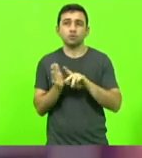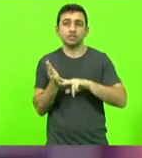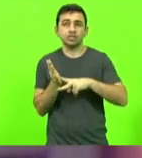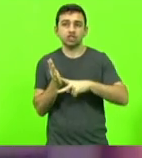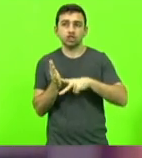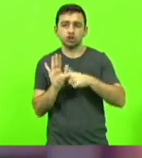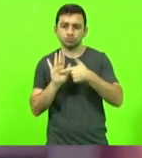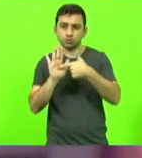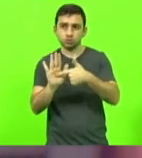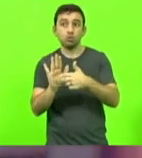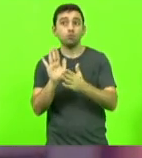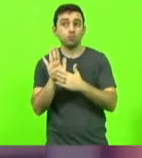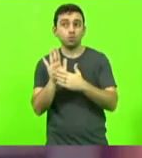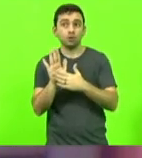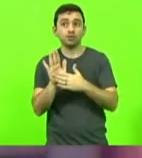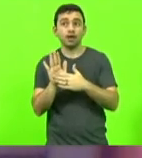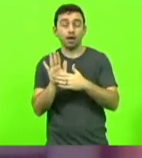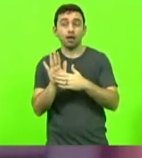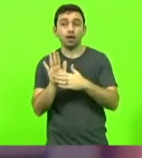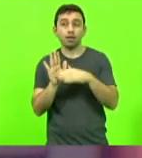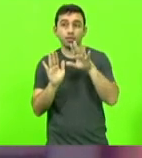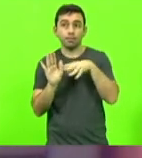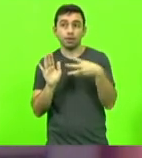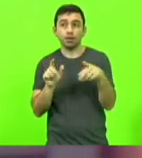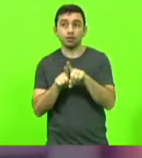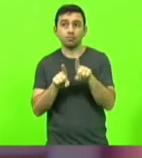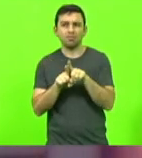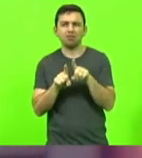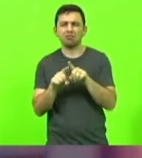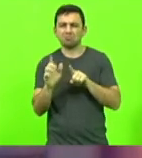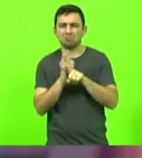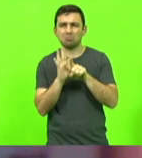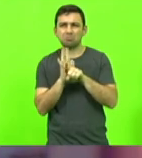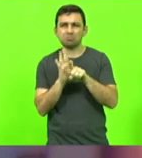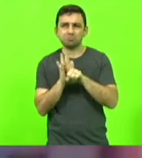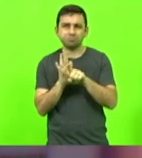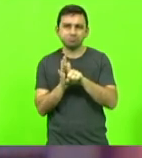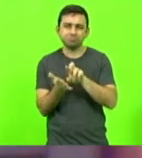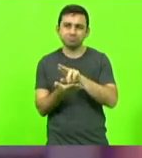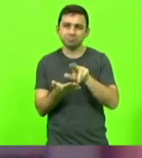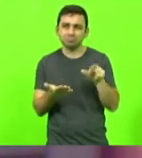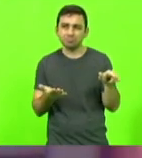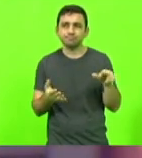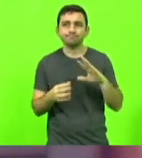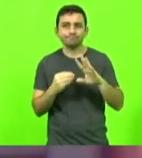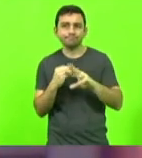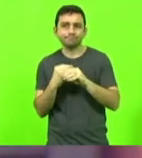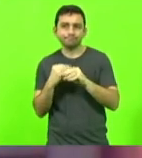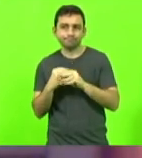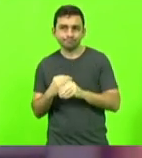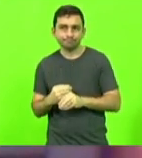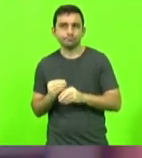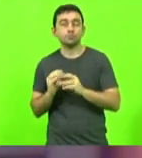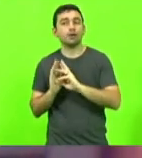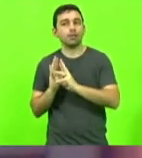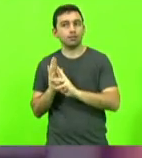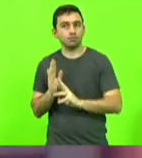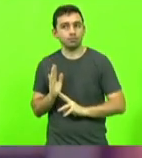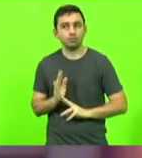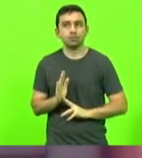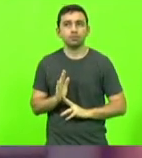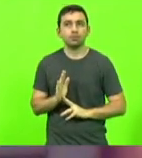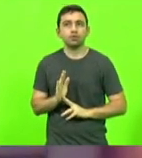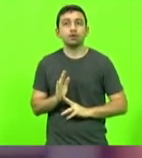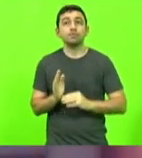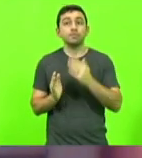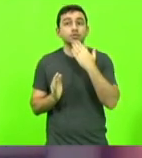a tabela, mas uma série de questões que foram incorporadas ao relatório e, a